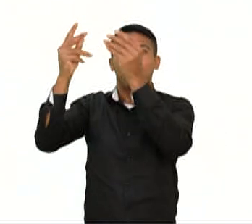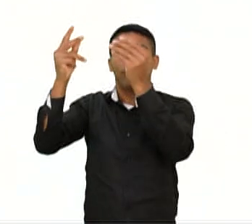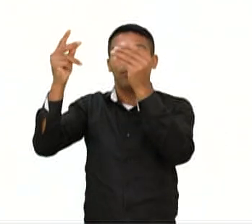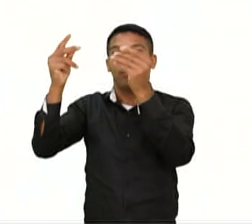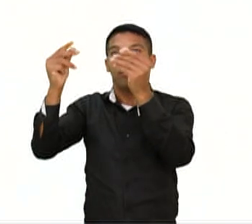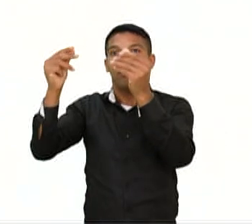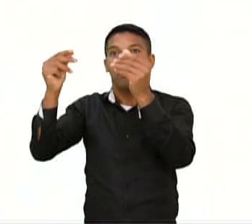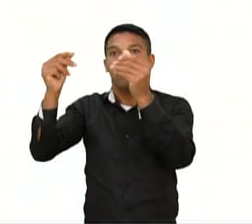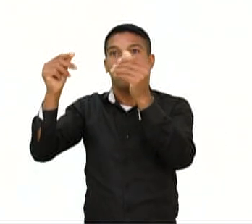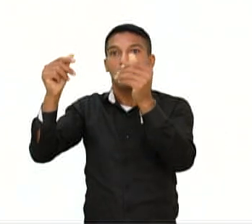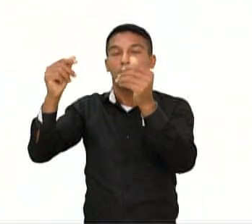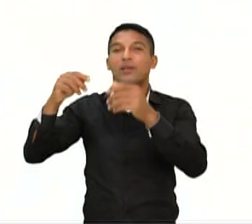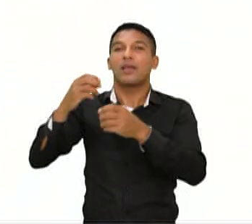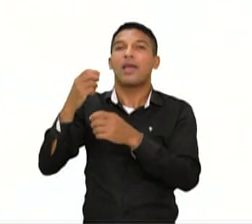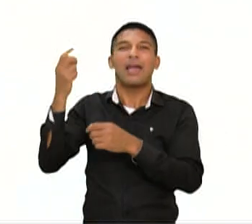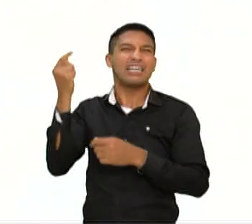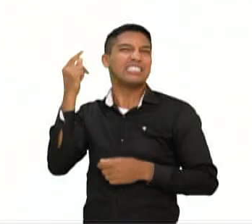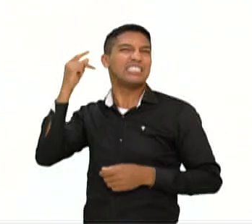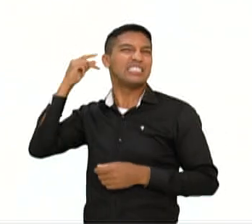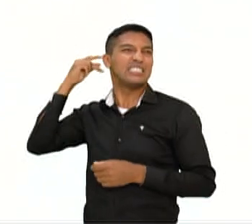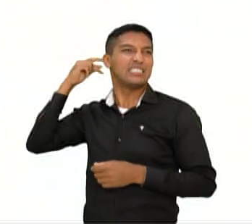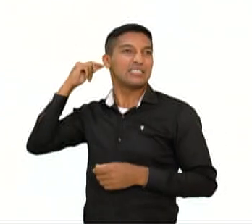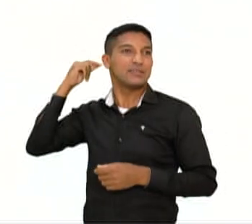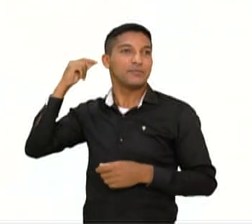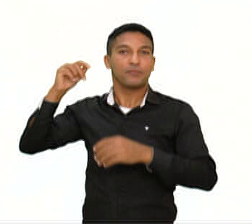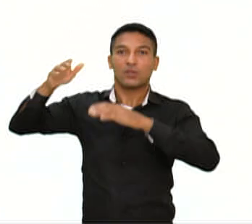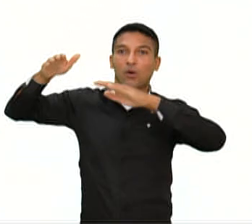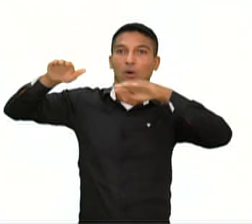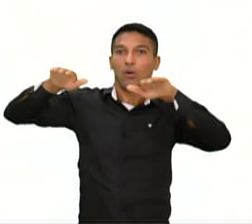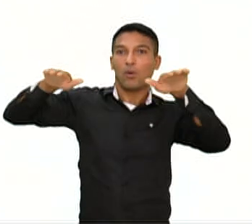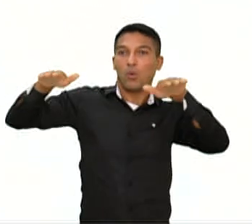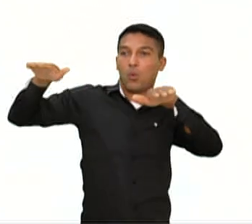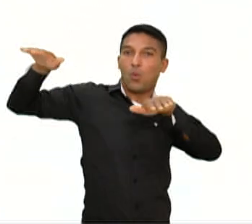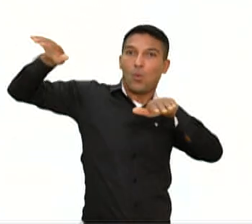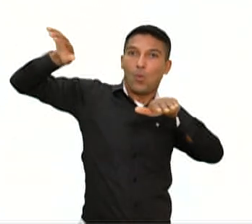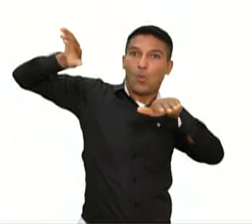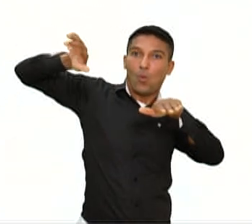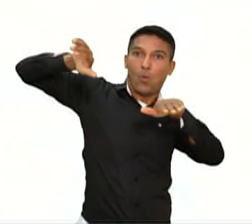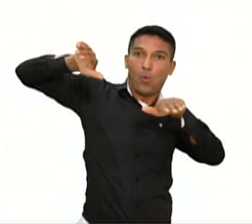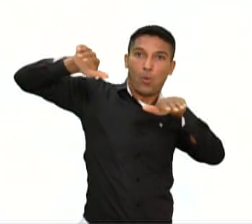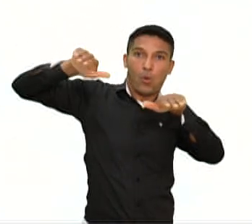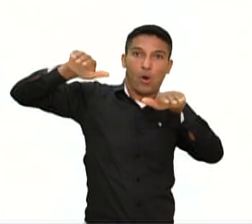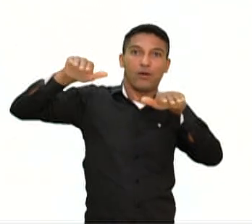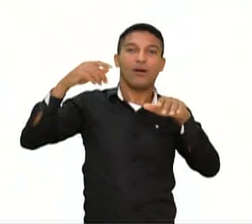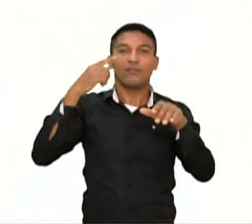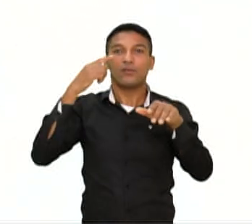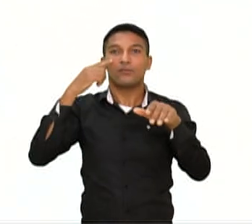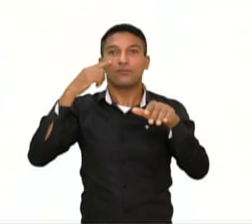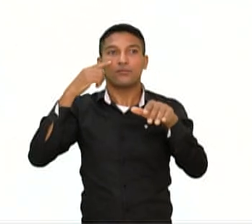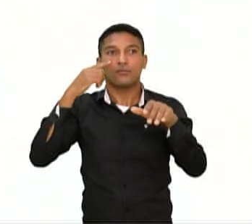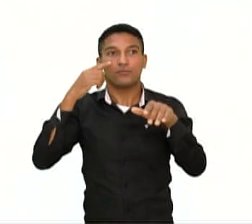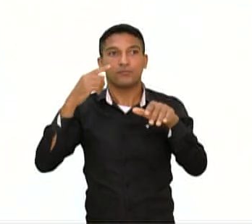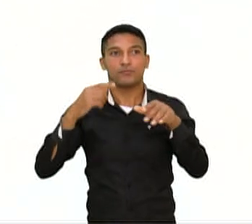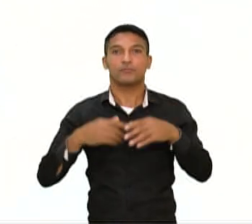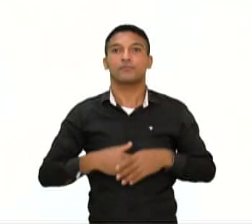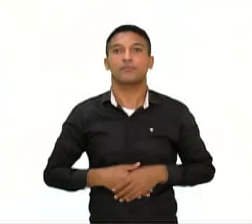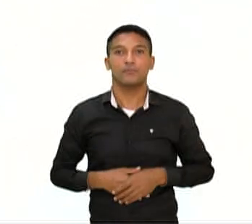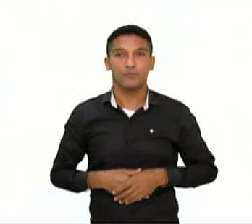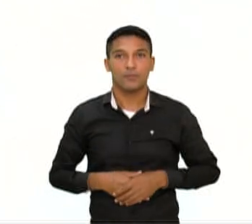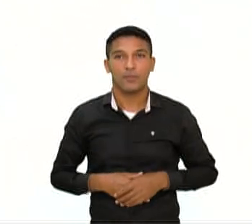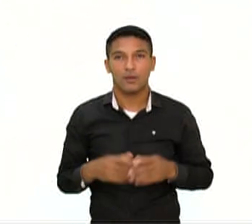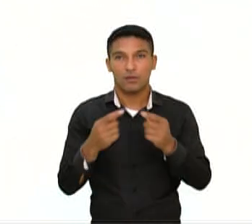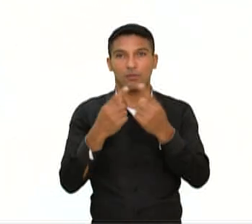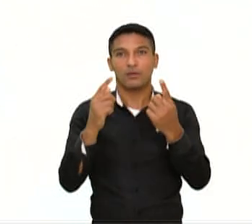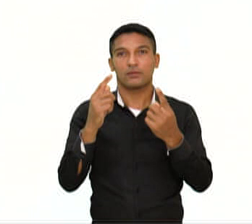gente identifica que é uma região antiga, mas que literalmente teve como reflexo a partir da